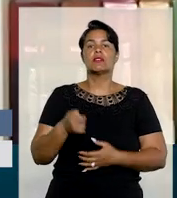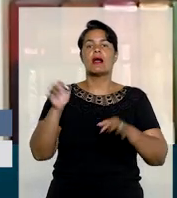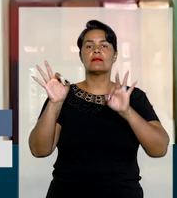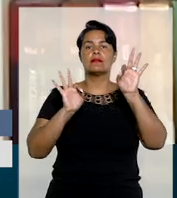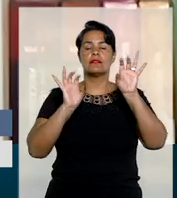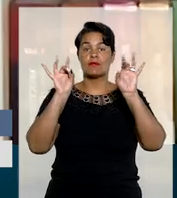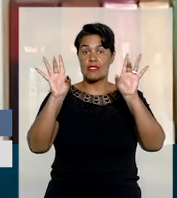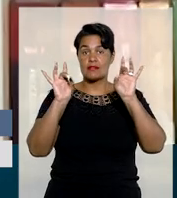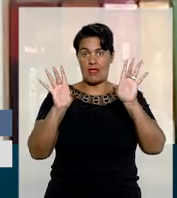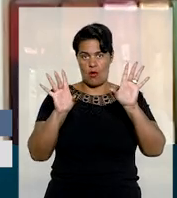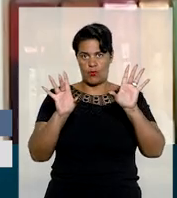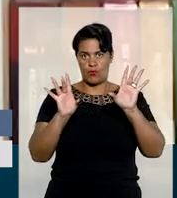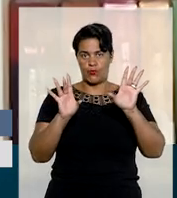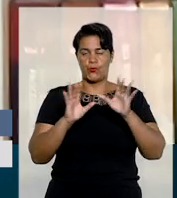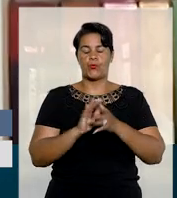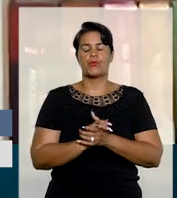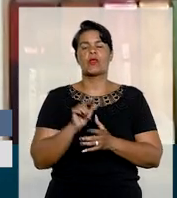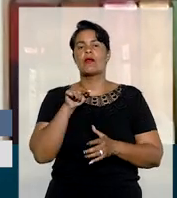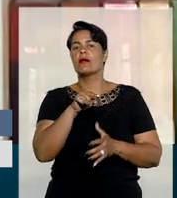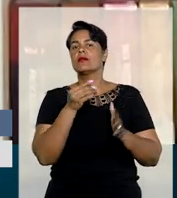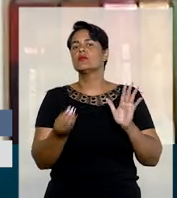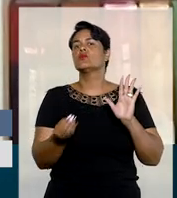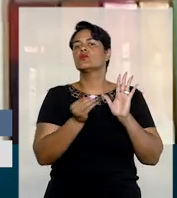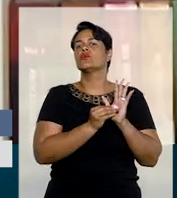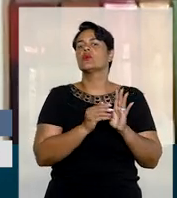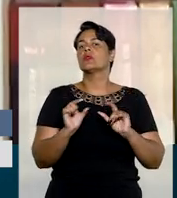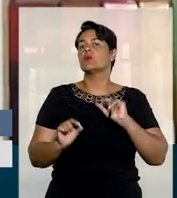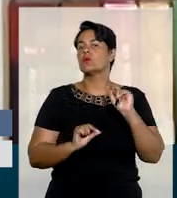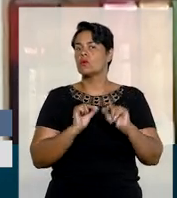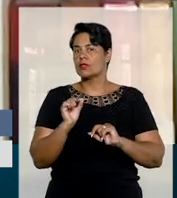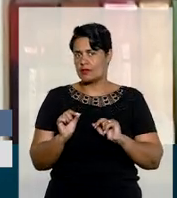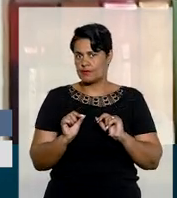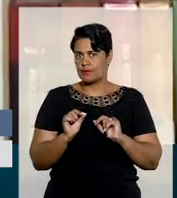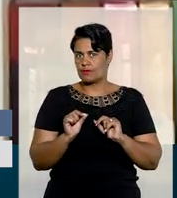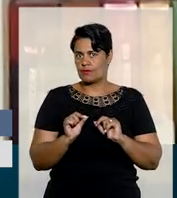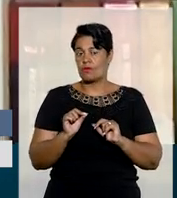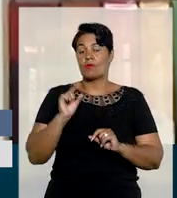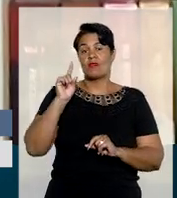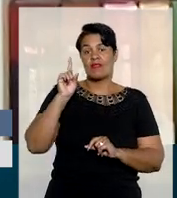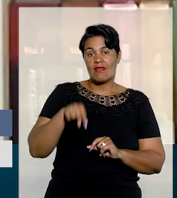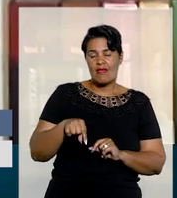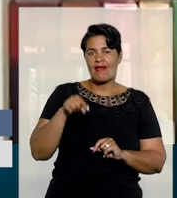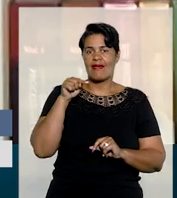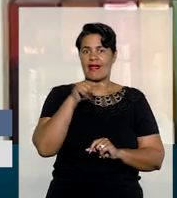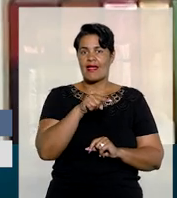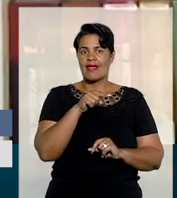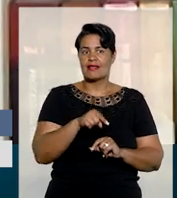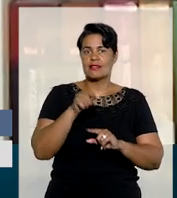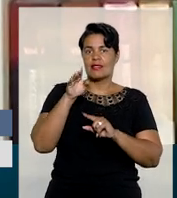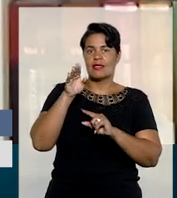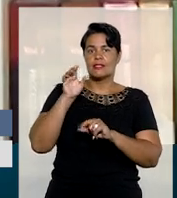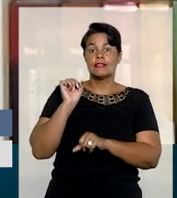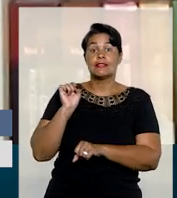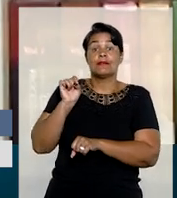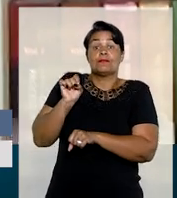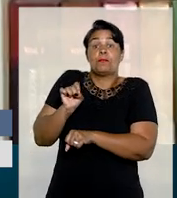juizados Especiais. especiais. Havia a previsão de que os embargos de